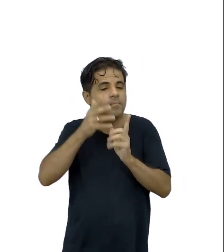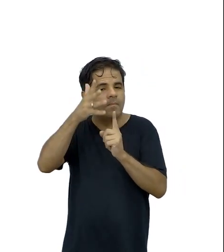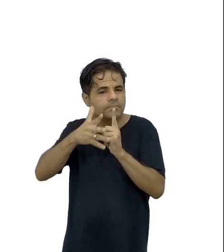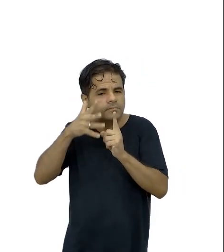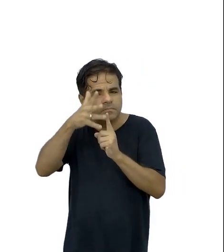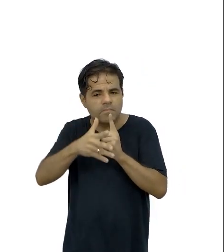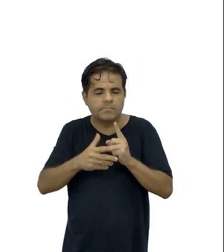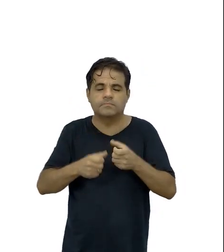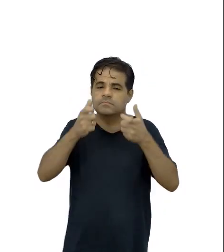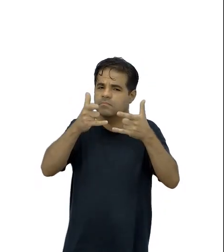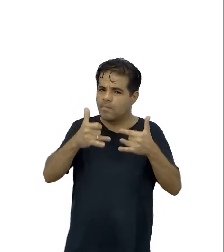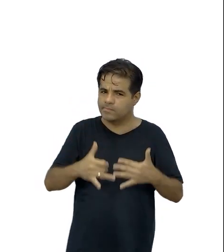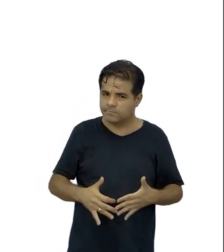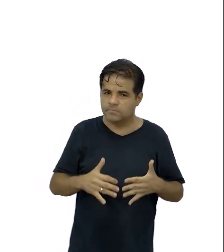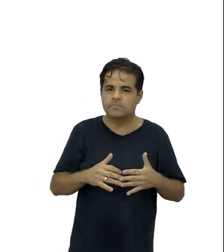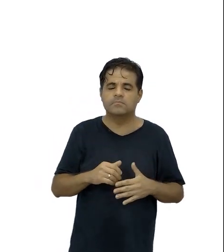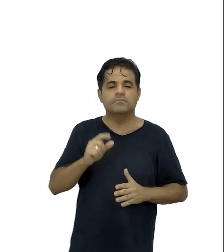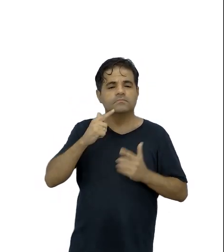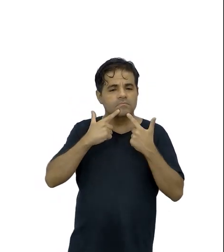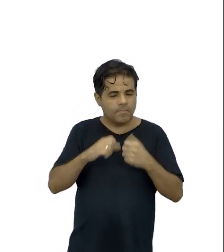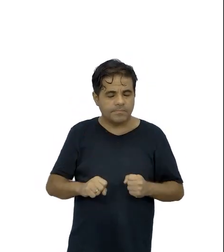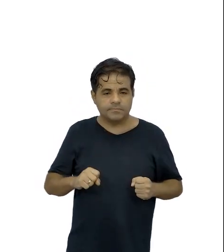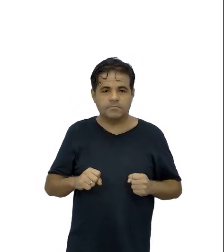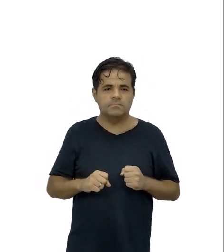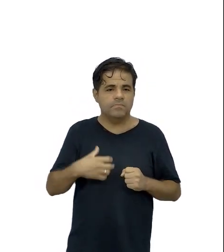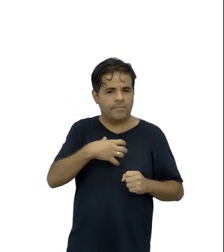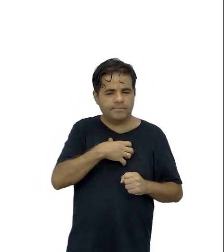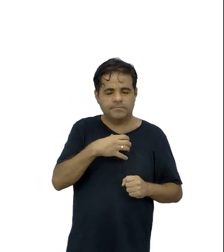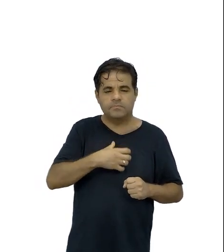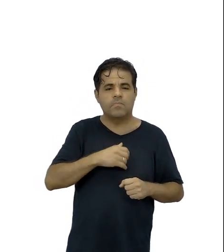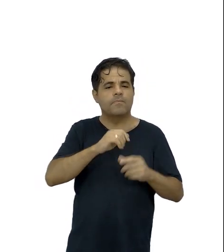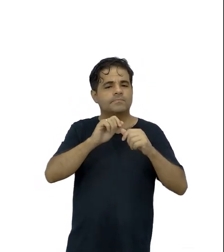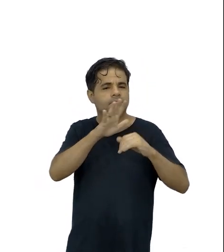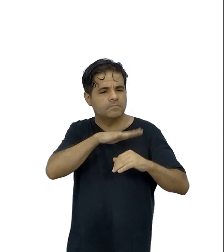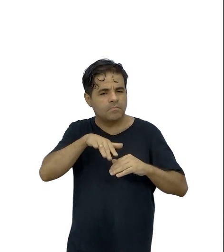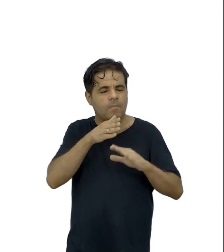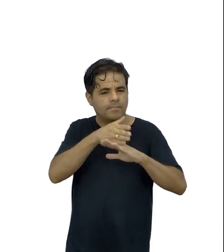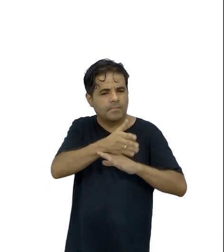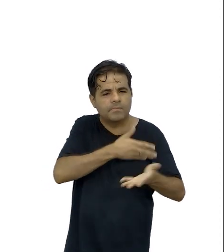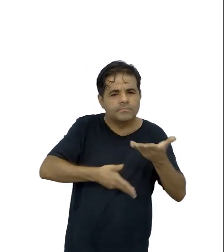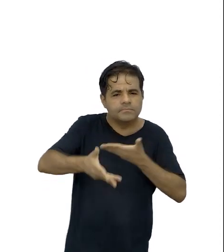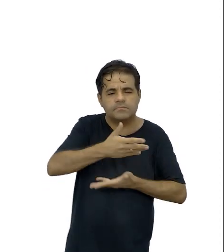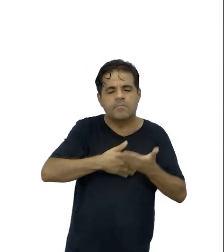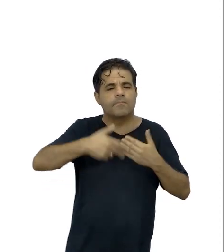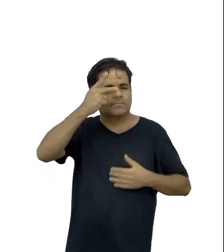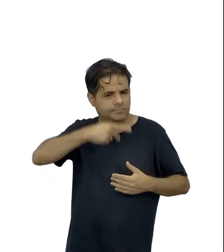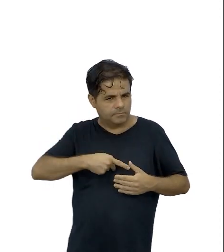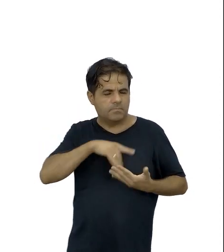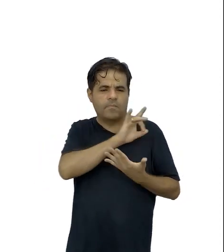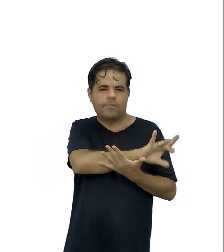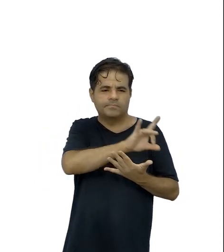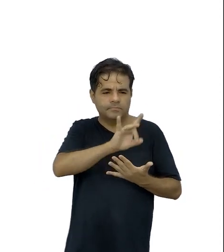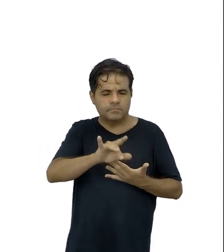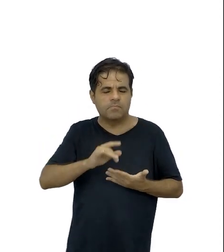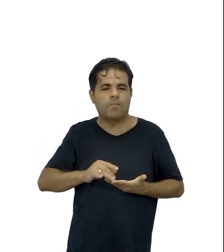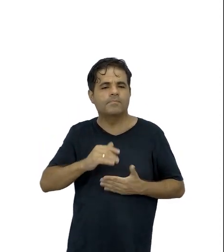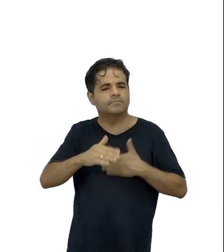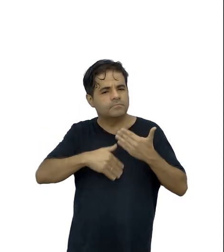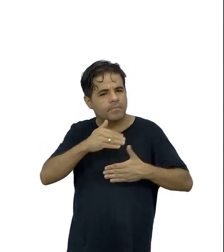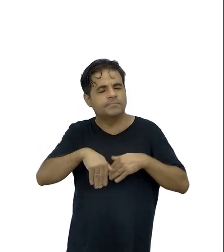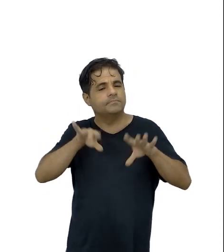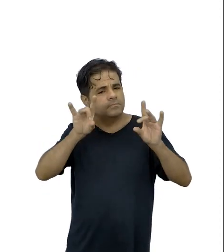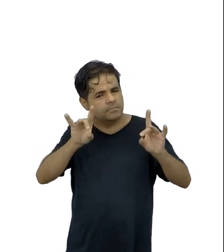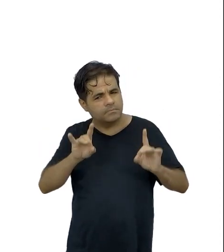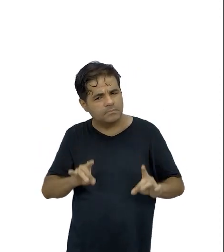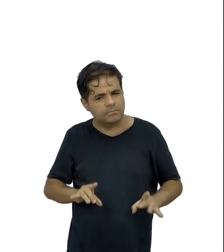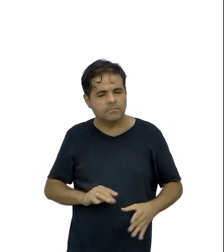enunciativo-discursiva, definindo a linguagem como uma forma de ação interindividual orientada por uma finalidade